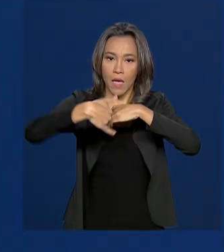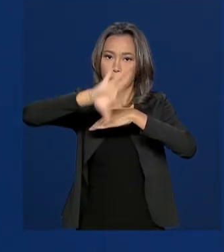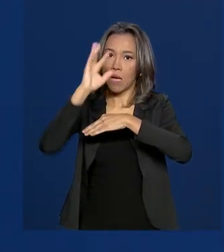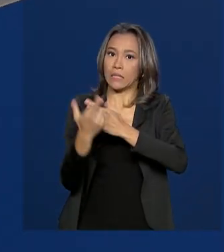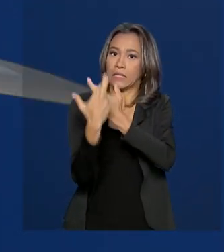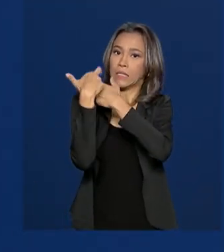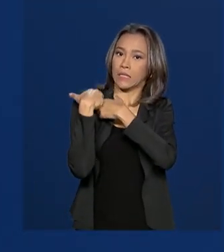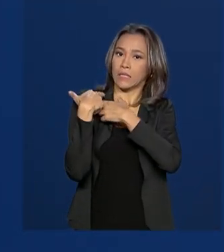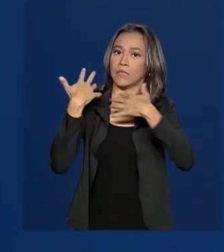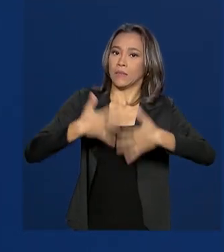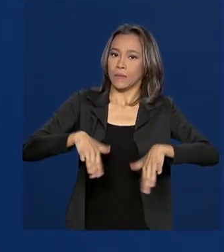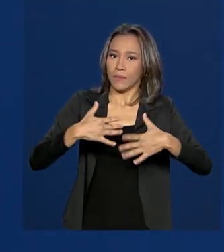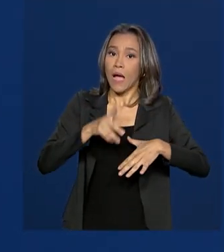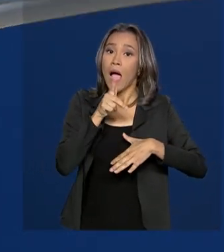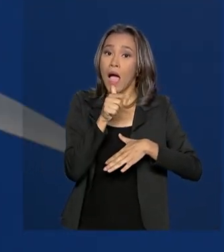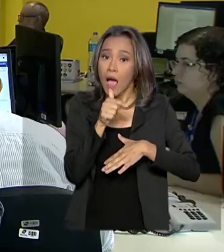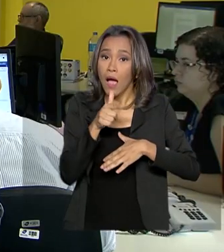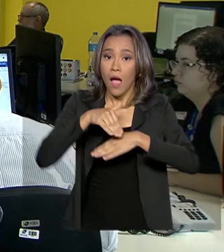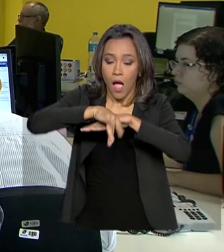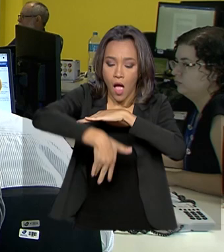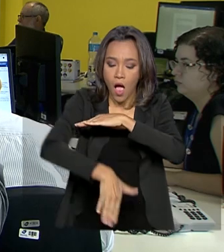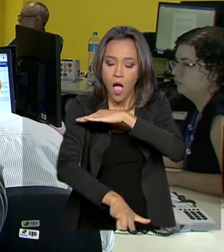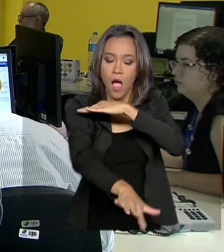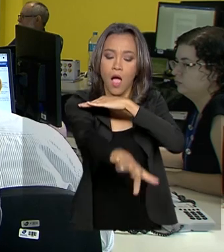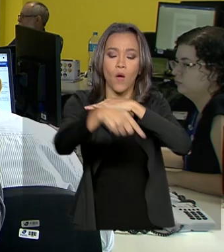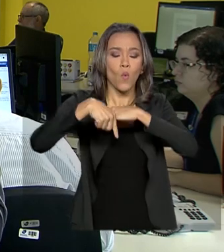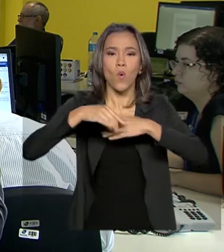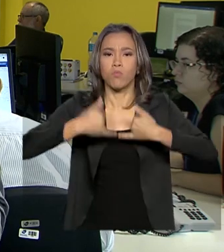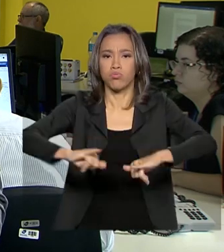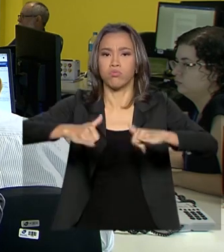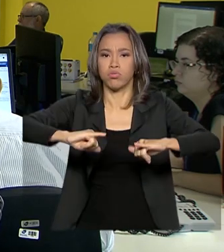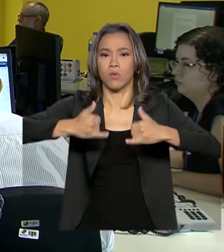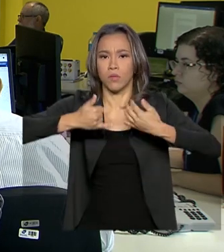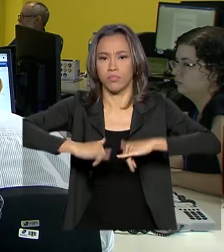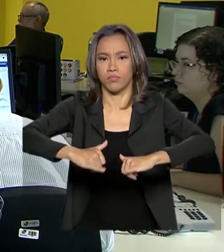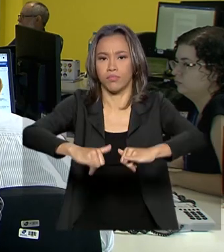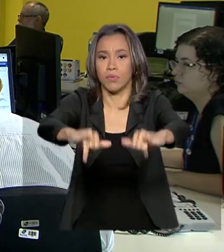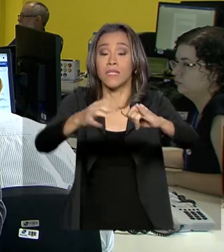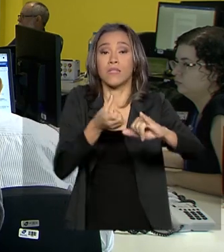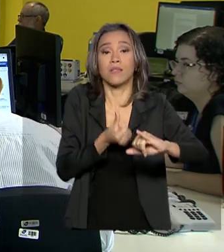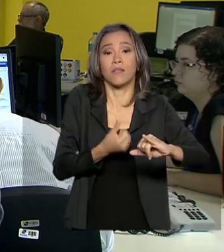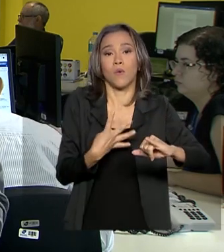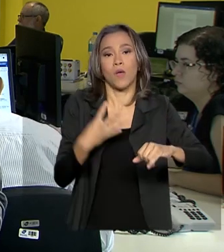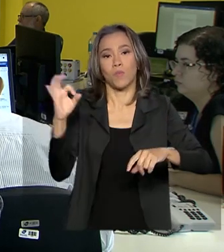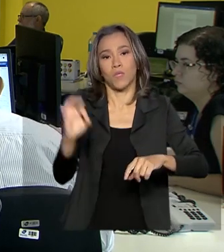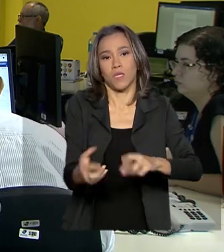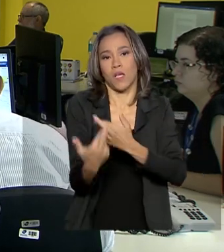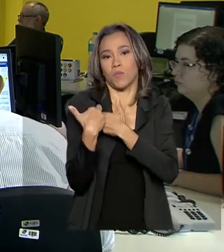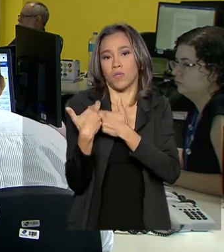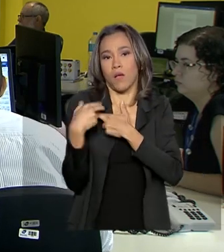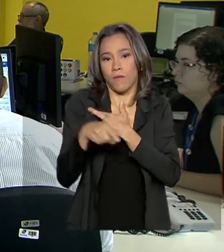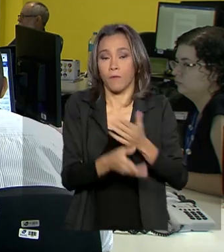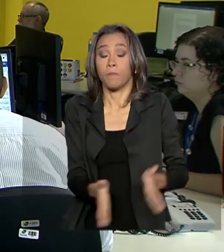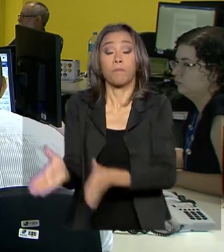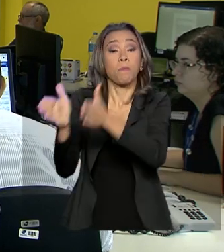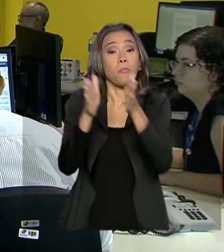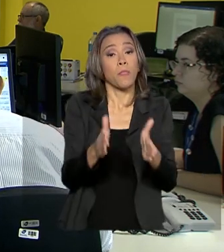país. A força da água é responsável pela produção de 64% da energia. Outro destaque na matriz